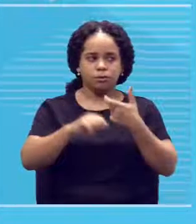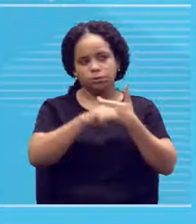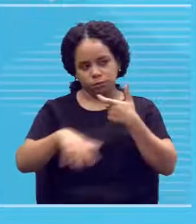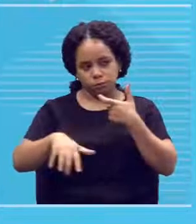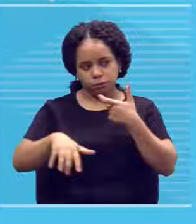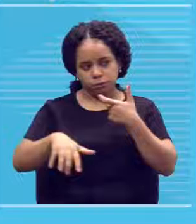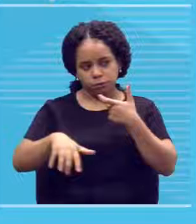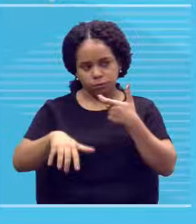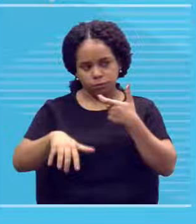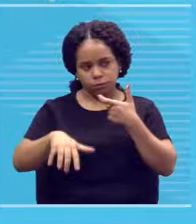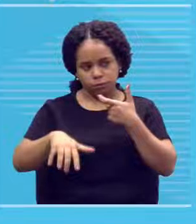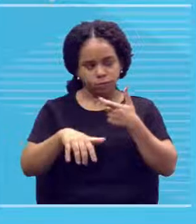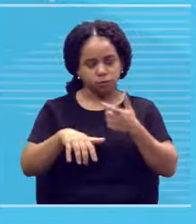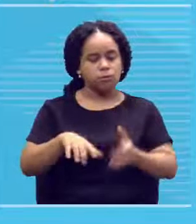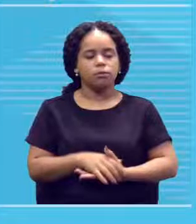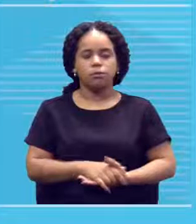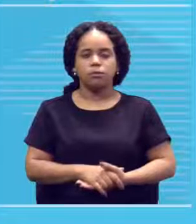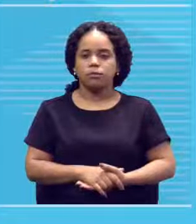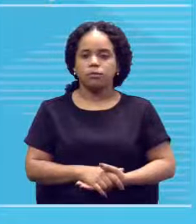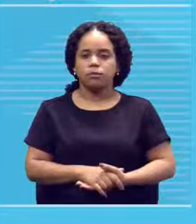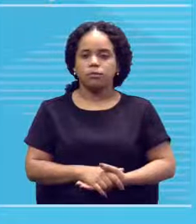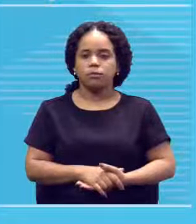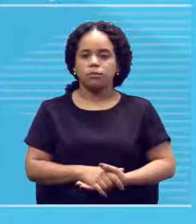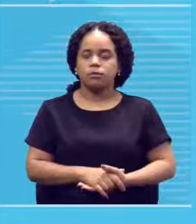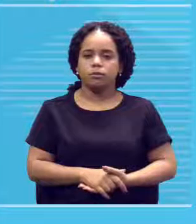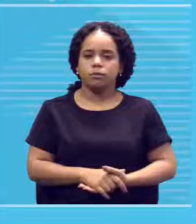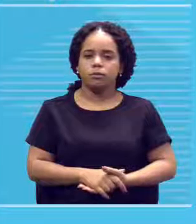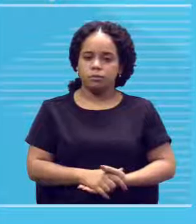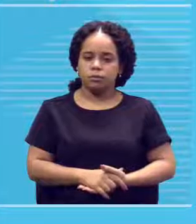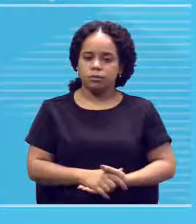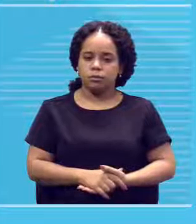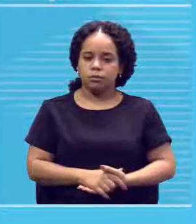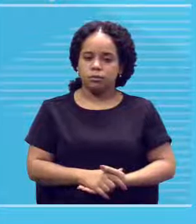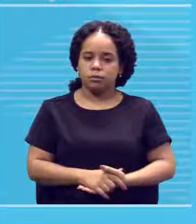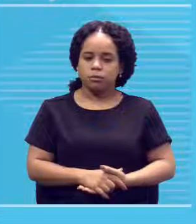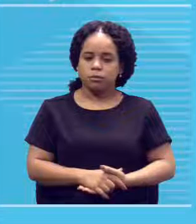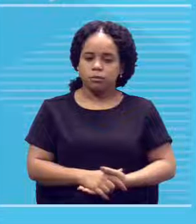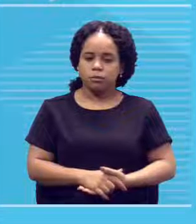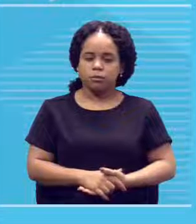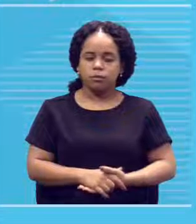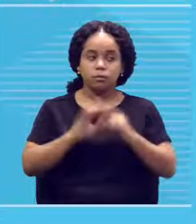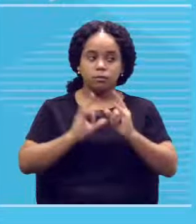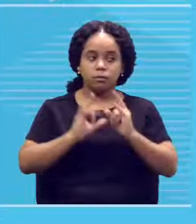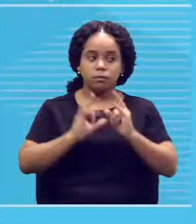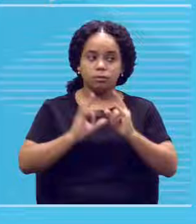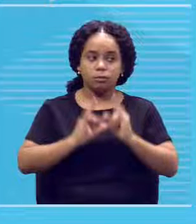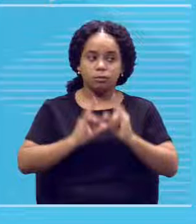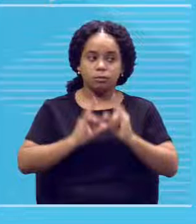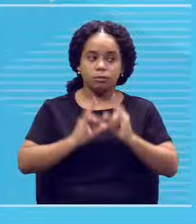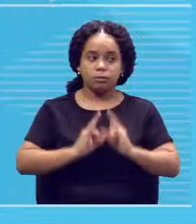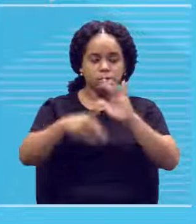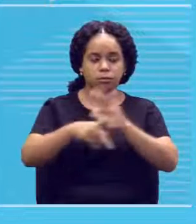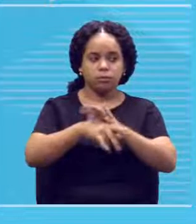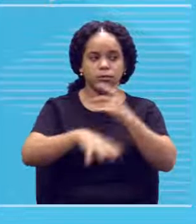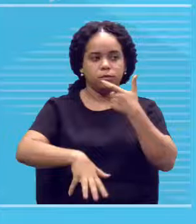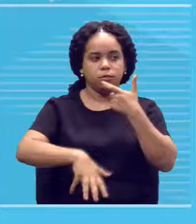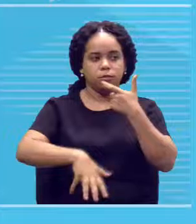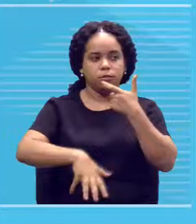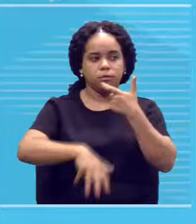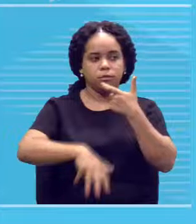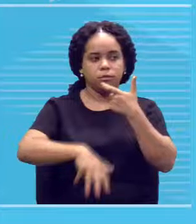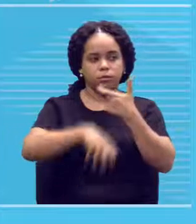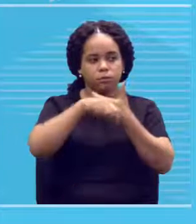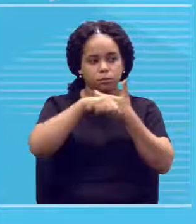e hiperônimos né o imóvel é o hiperónimo e apartamento é um hipônimo daí